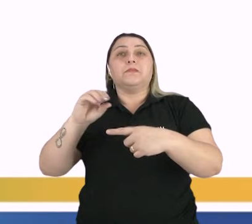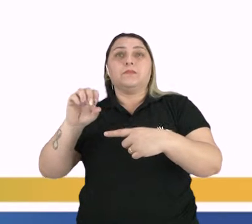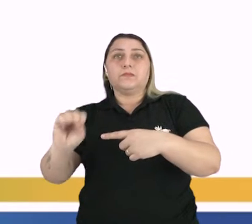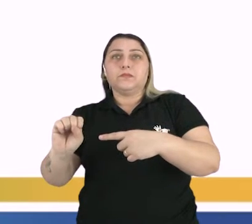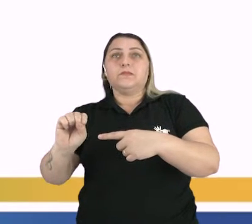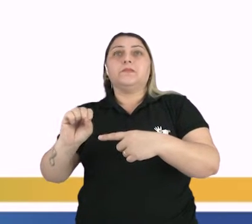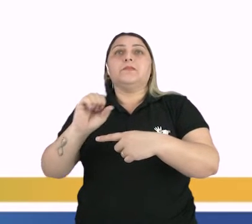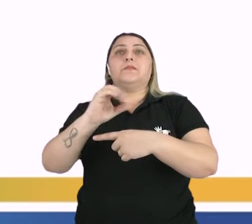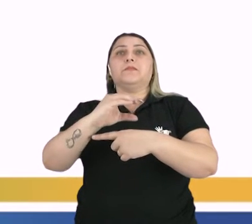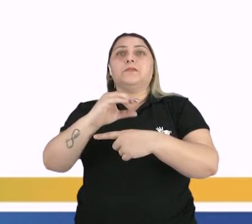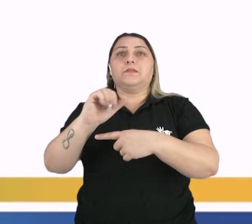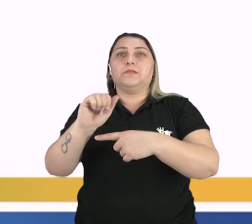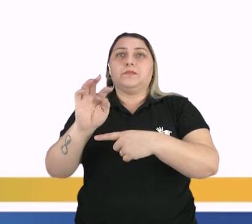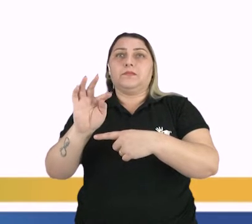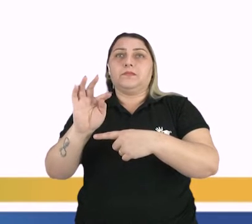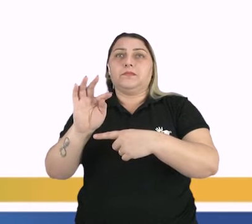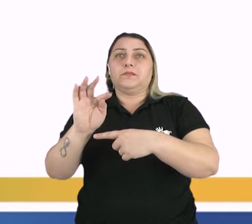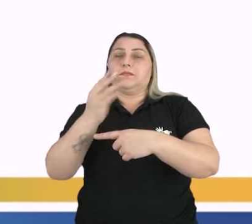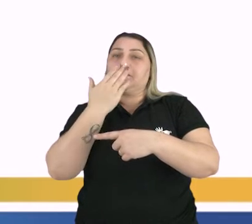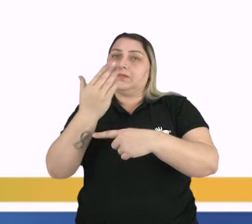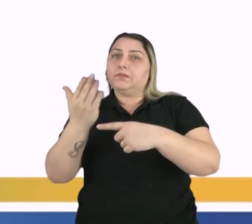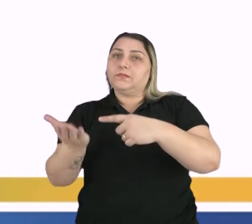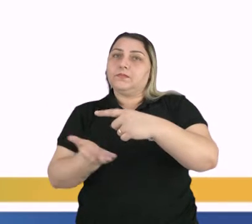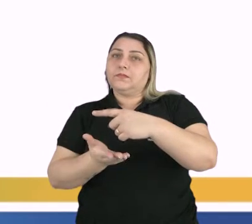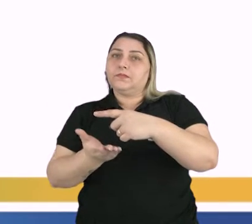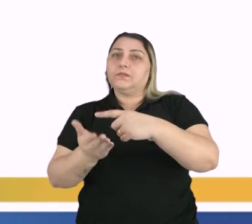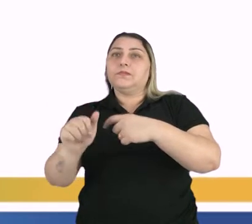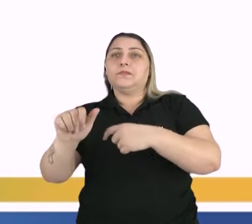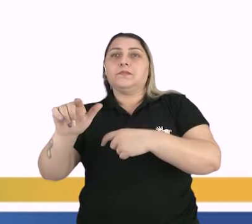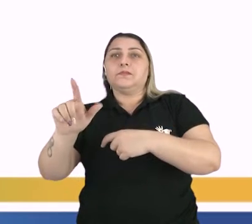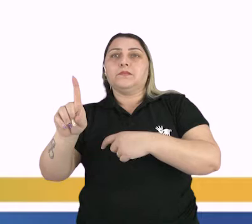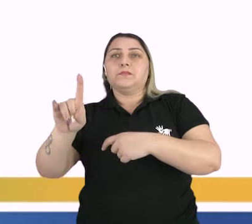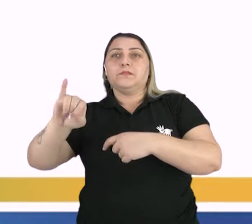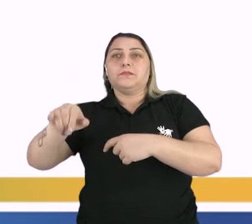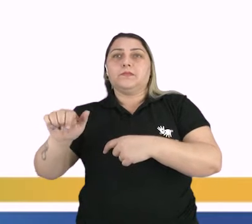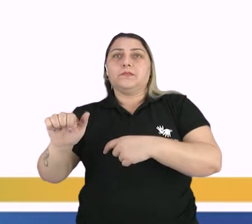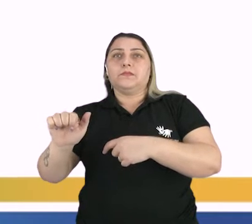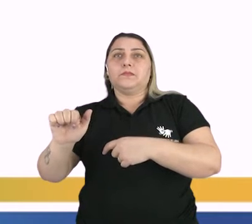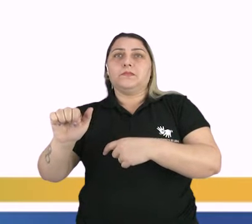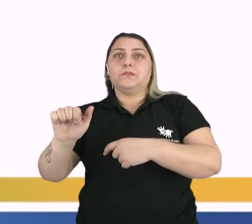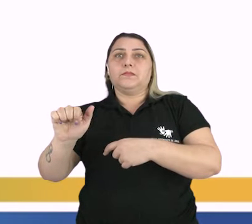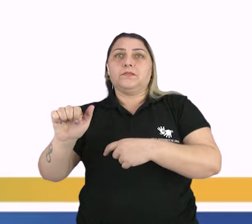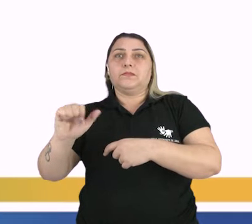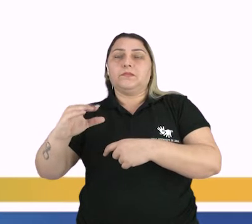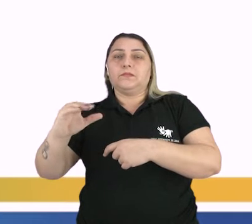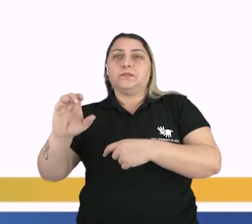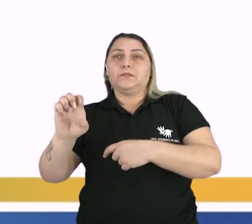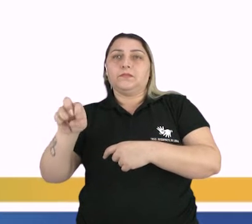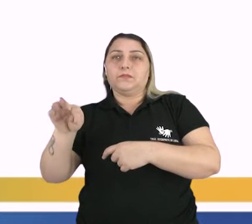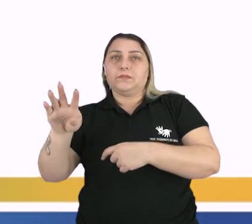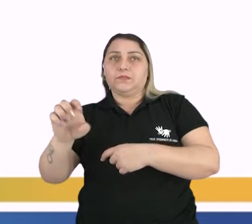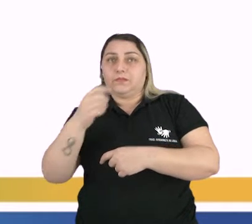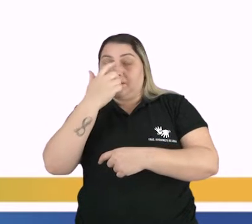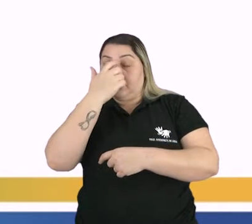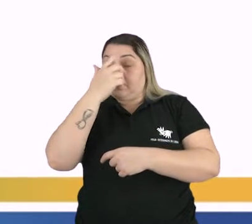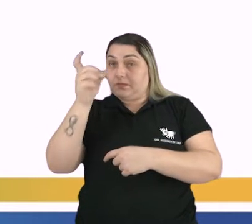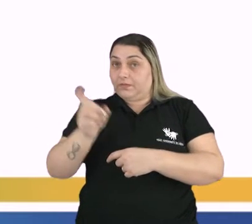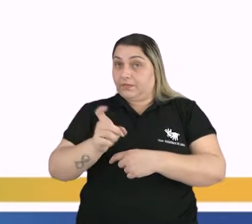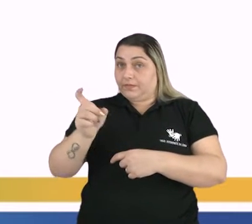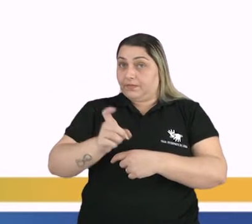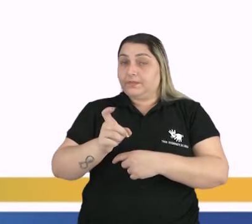o cosseno ao cateto adjacente. Então é bom guardar bem em mente, cosseno é eixo